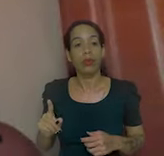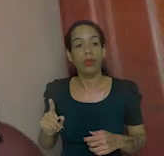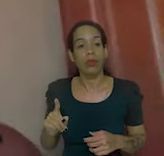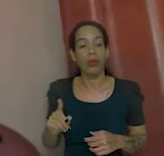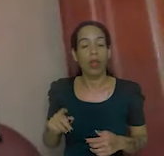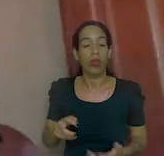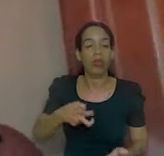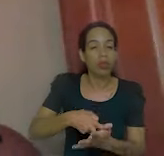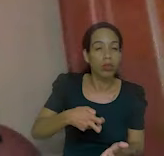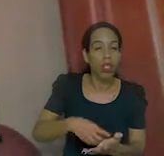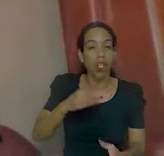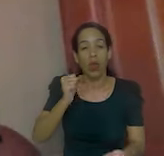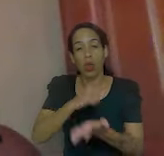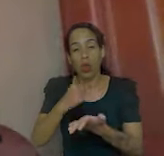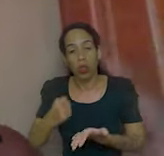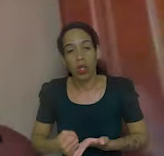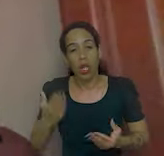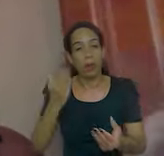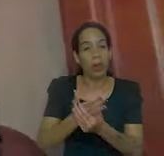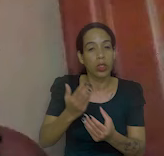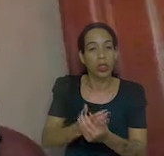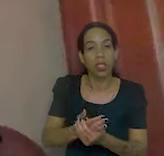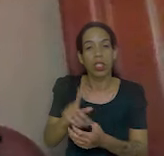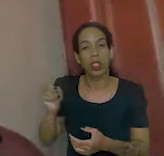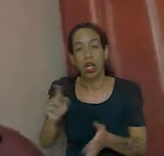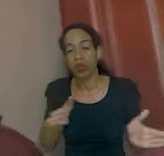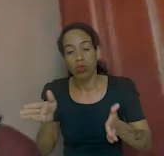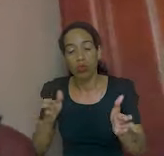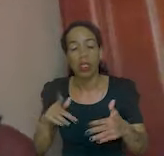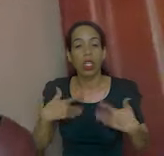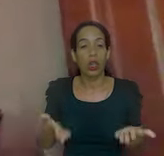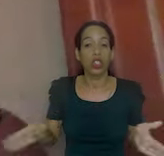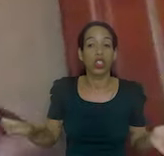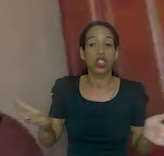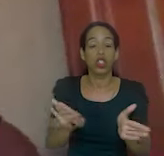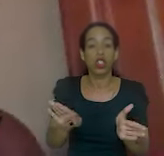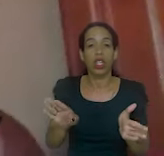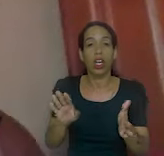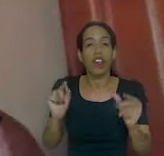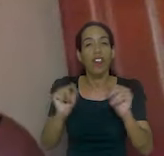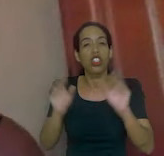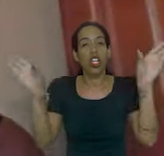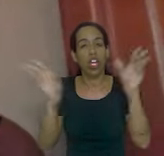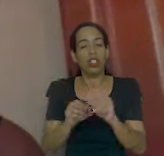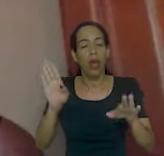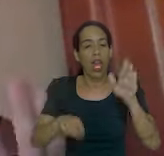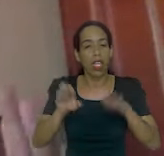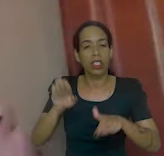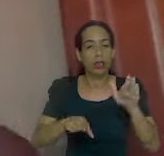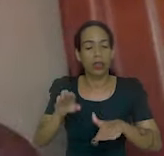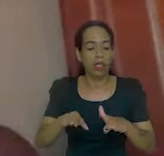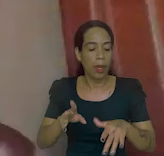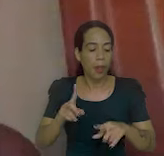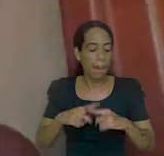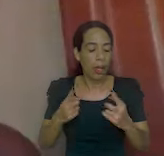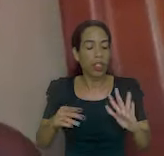essa condenação em contrato, processo em curso, processo não em curso. A gente chegou a pincelar, assim, de forma, às vezes, en passant,